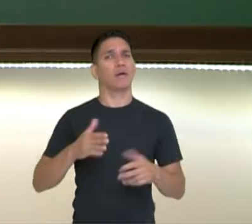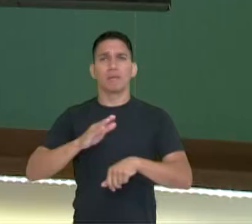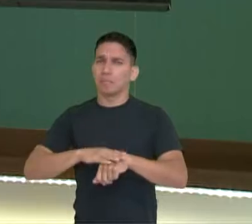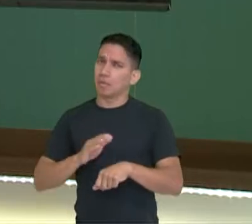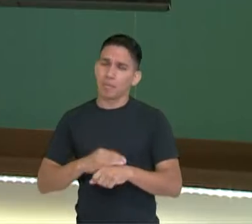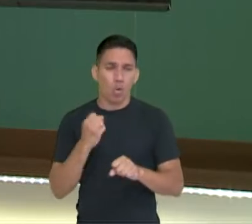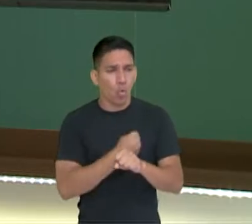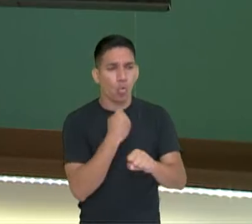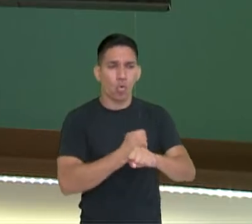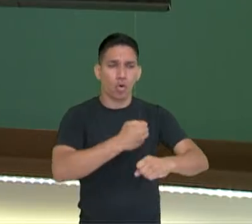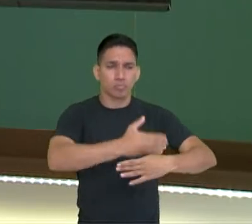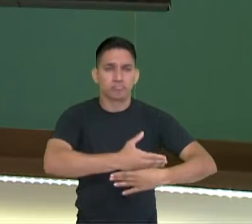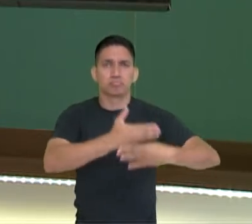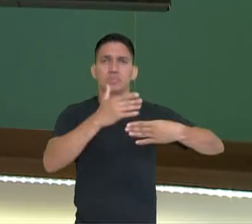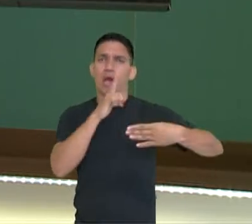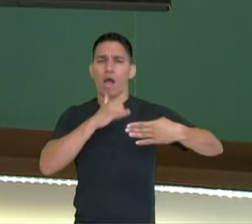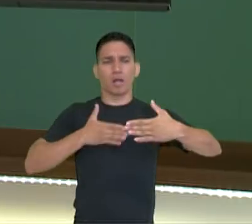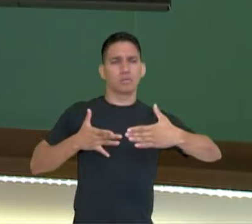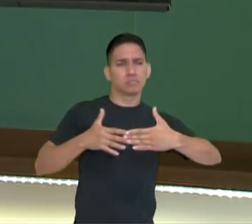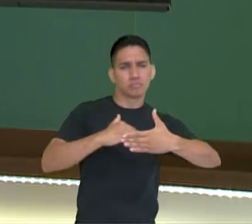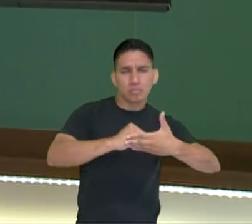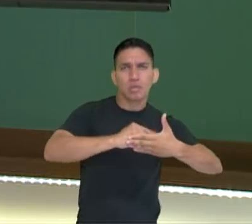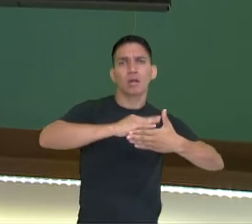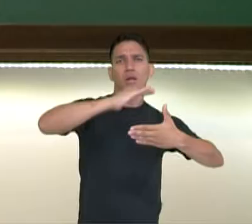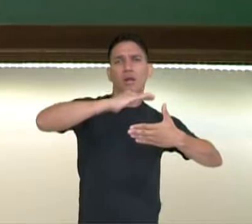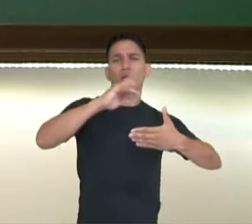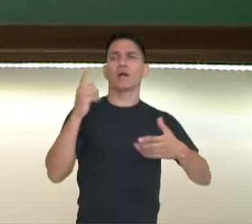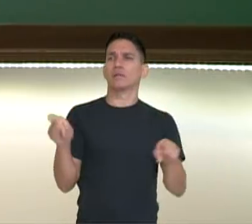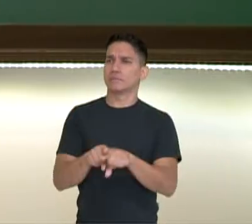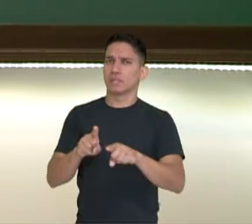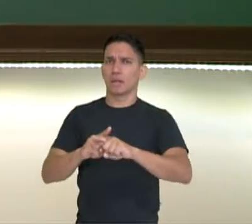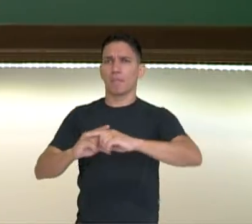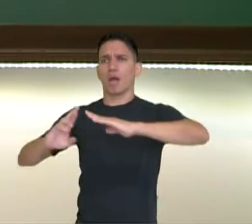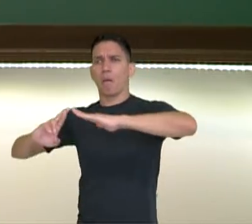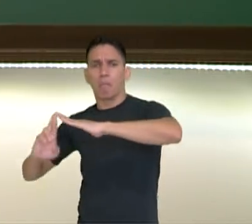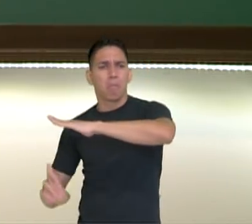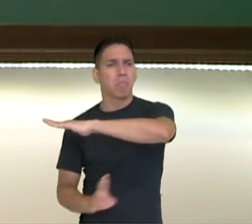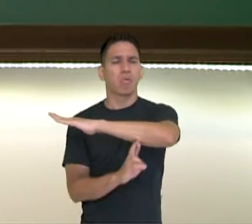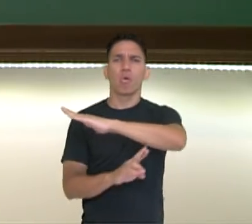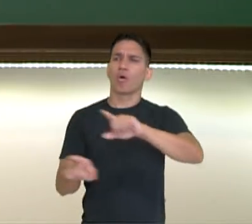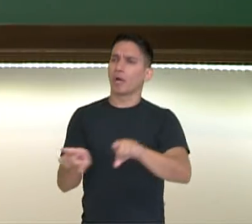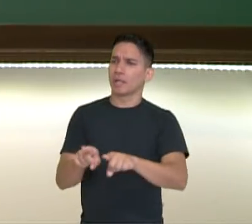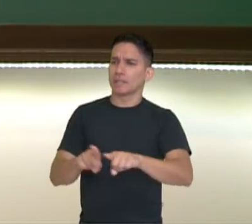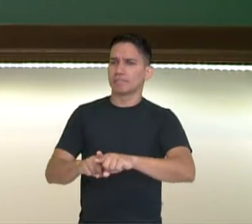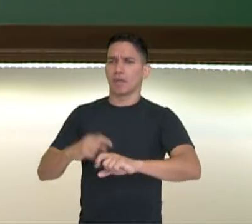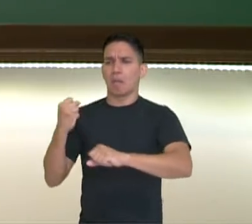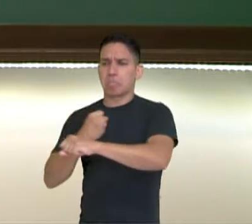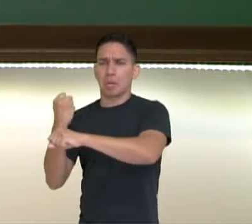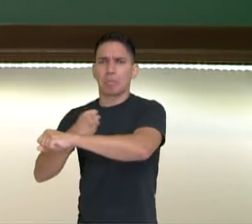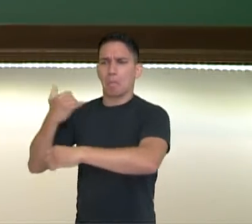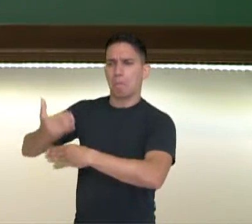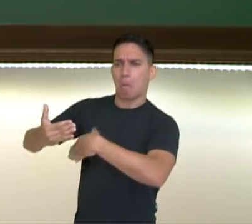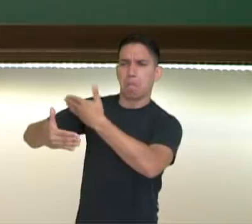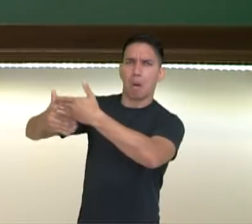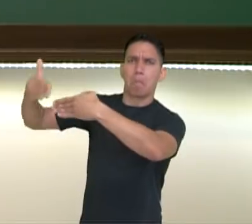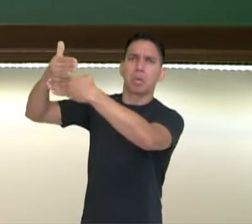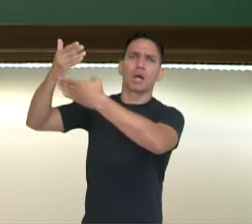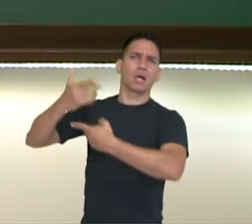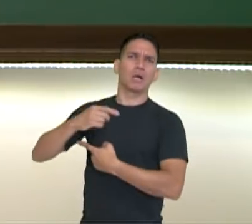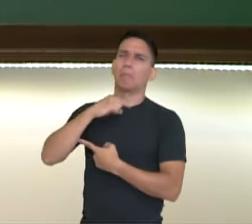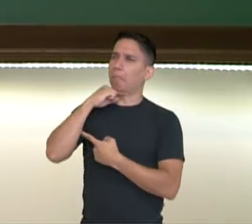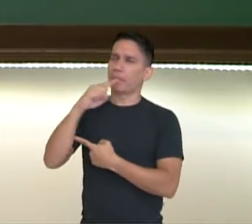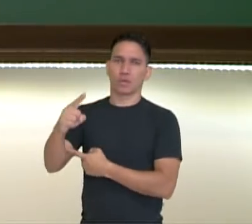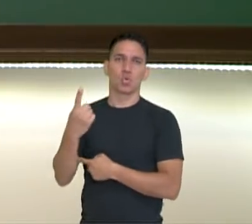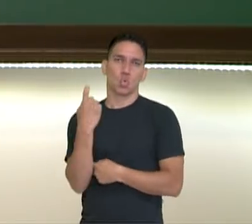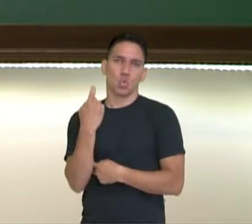construir uma represa, uma ponte, uma muralha. Isso aí são obras muito grandes e que você não consegue fazer com uma pessoa